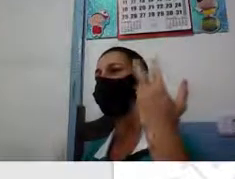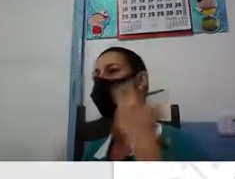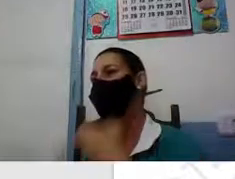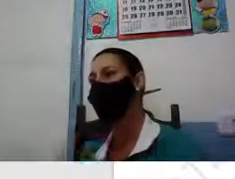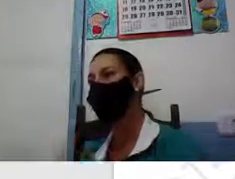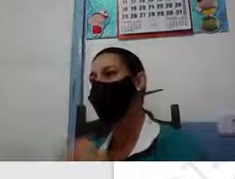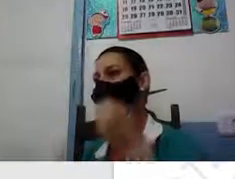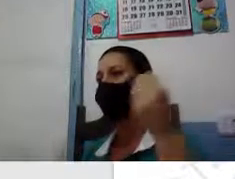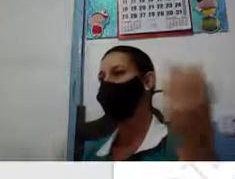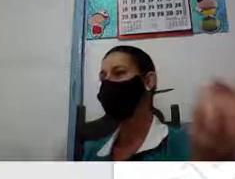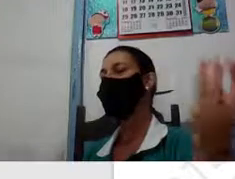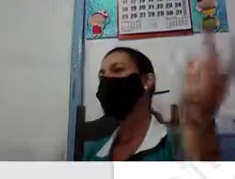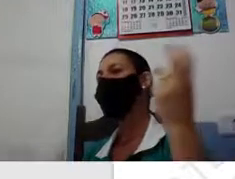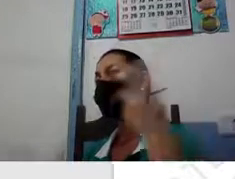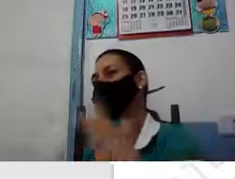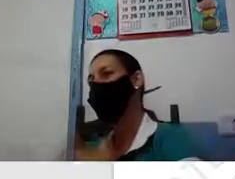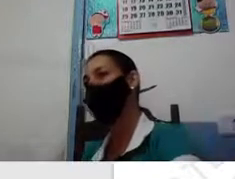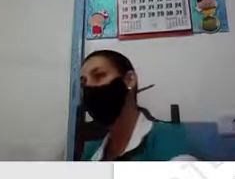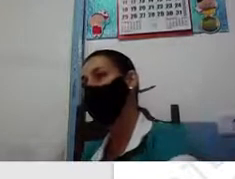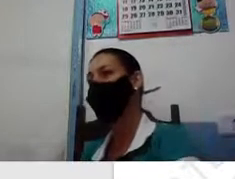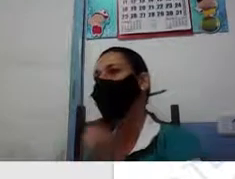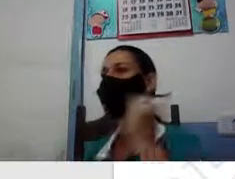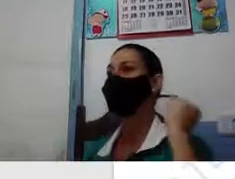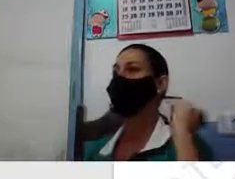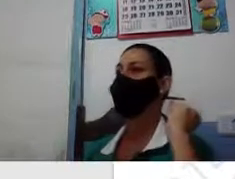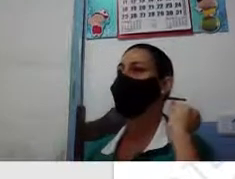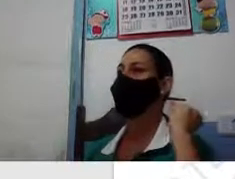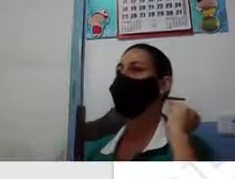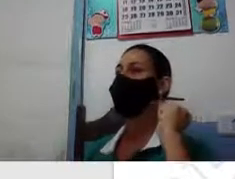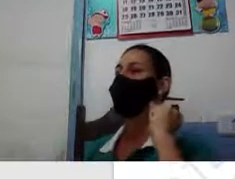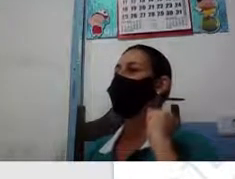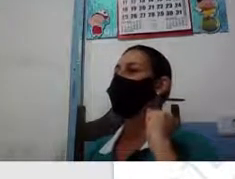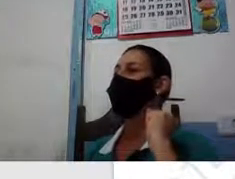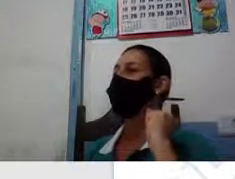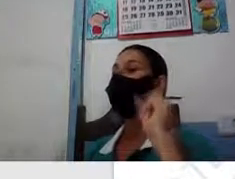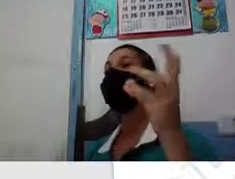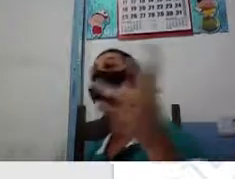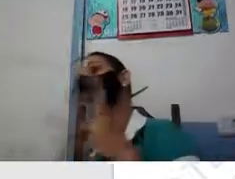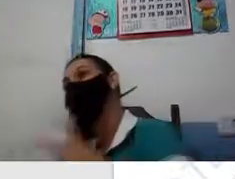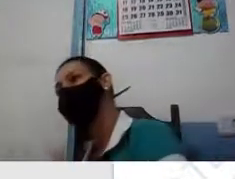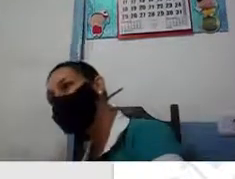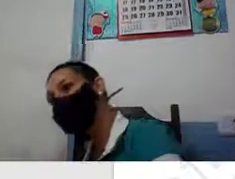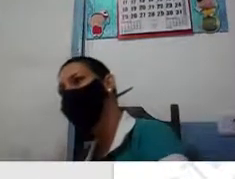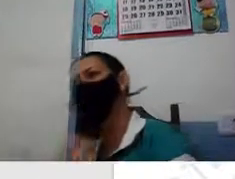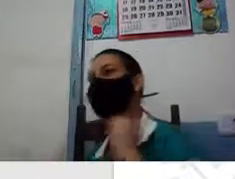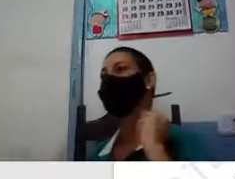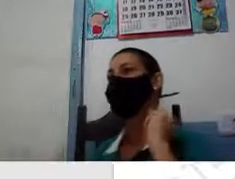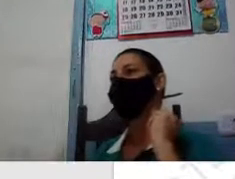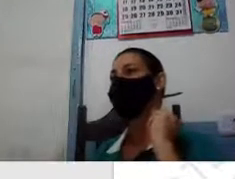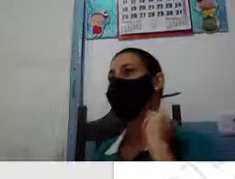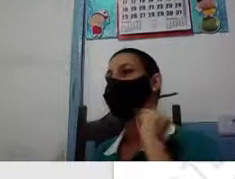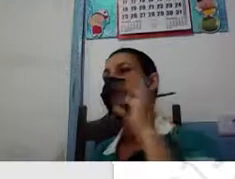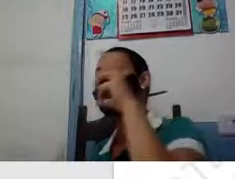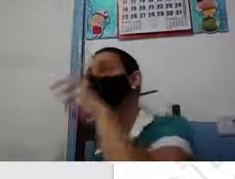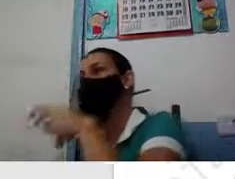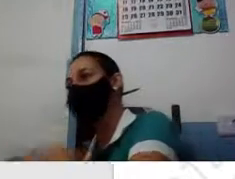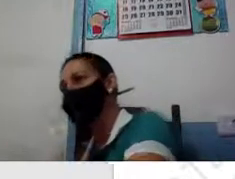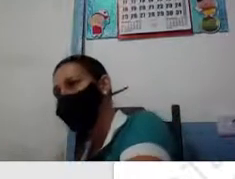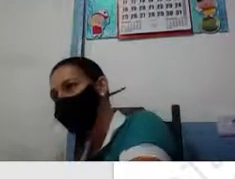volta à natureza, a simplicidade do campo, né? A espiritualidade, né?